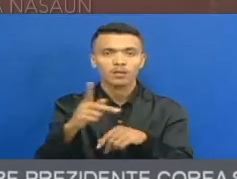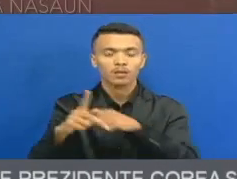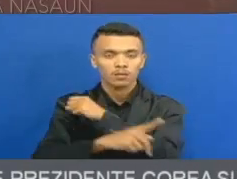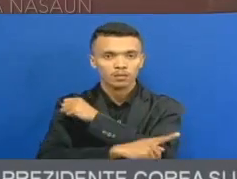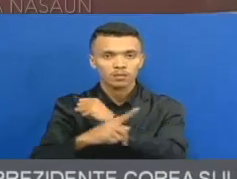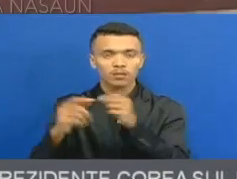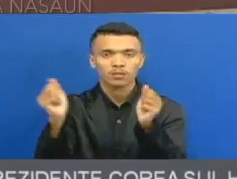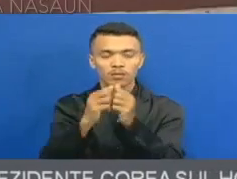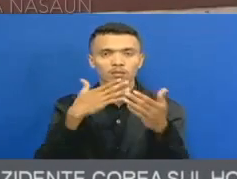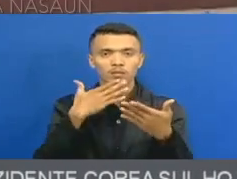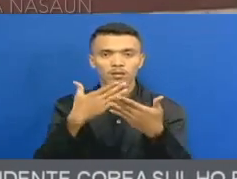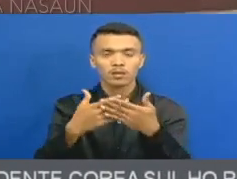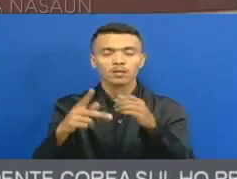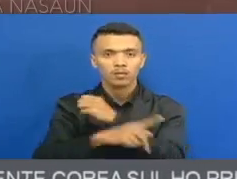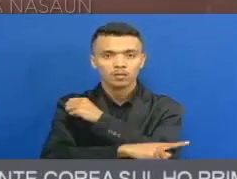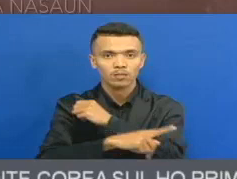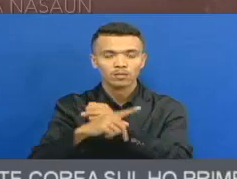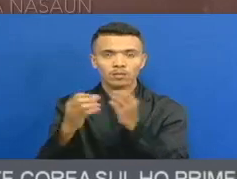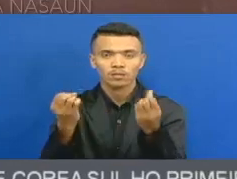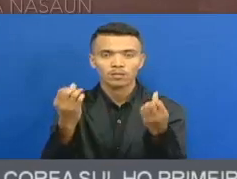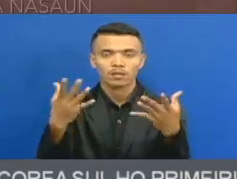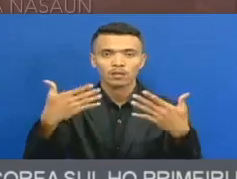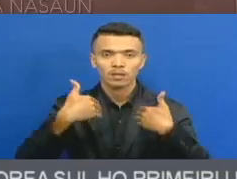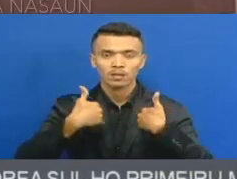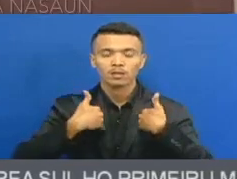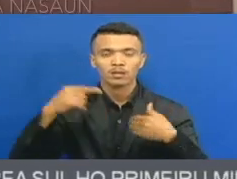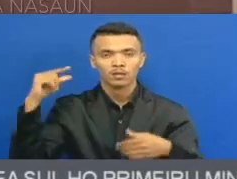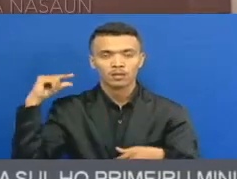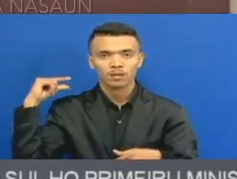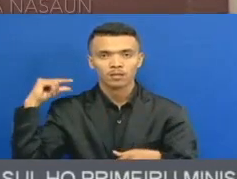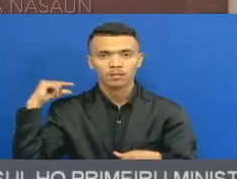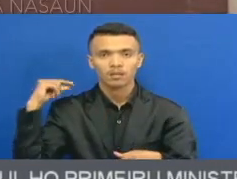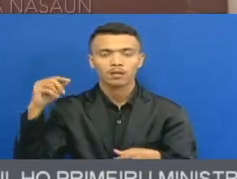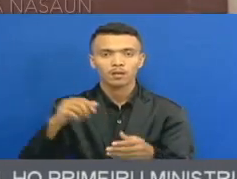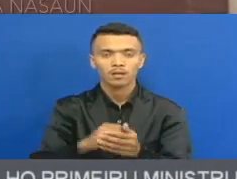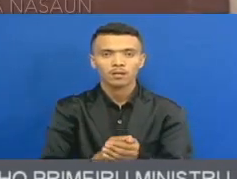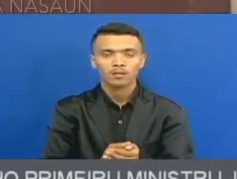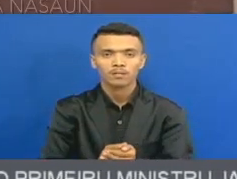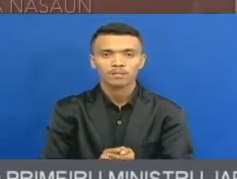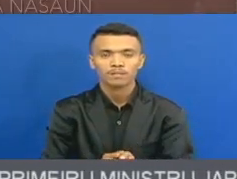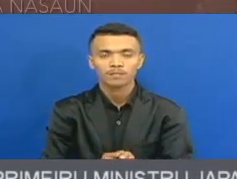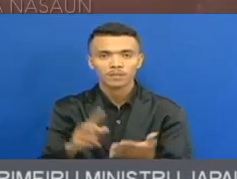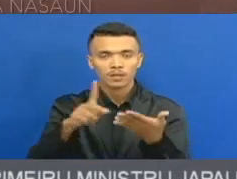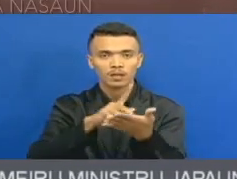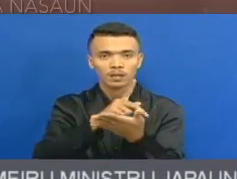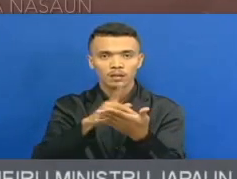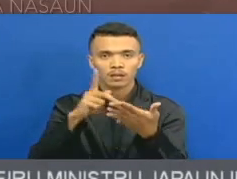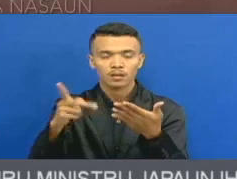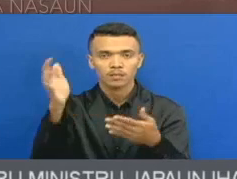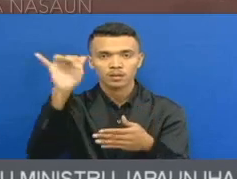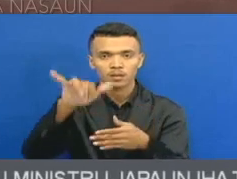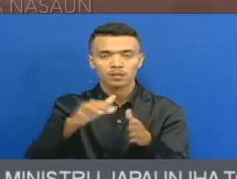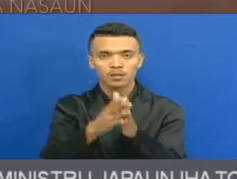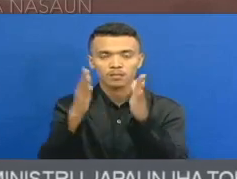dia. Tambo caso corrupção ser barak ne tambo iha gabinete a procurador nia tambo caso como crime com sira bot